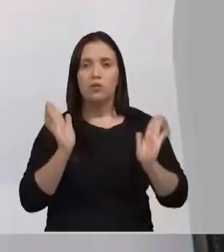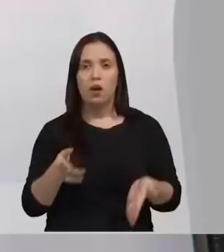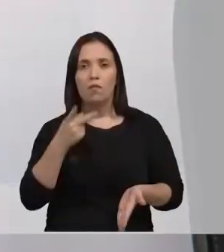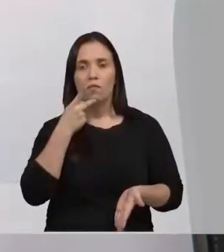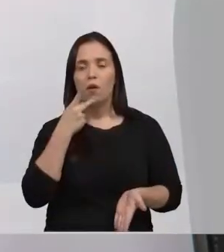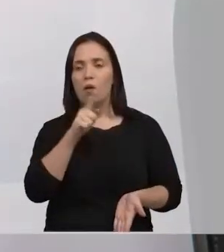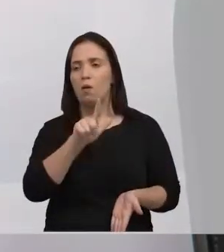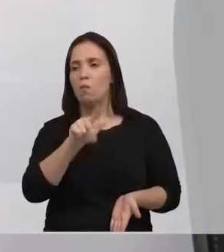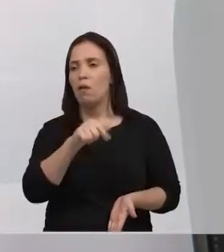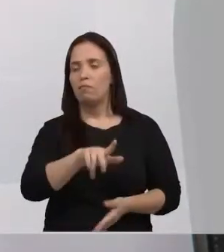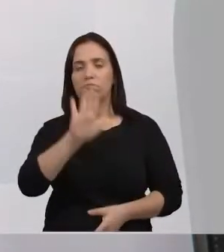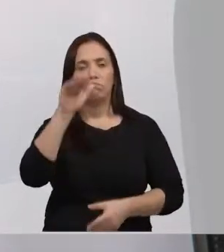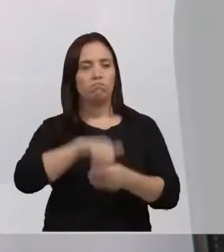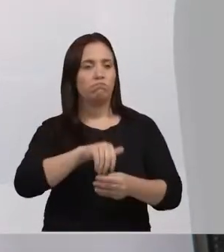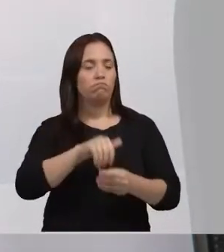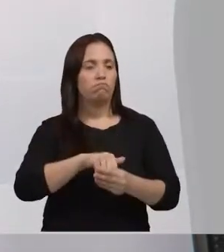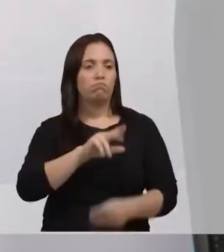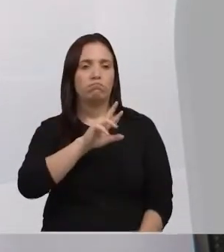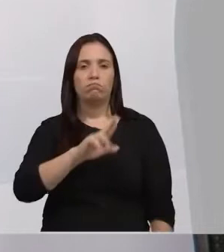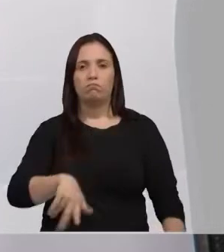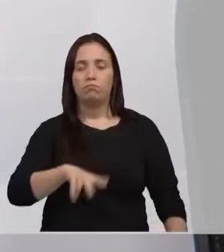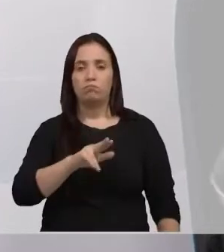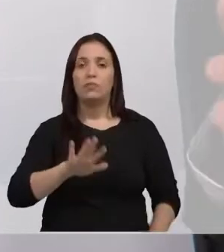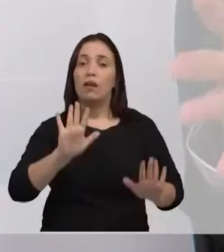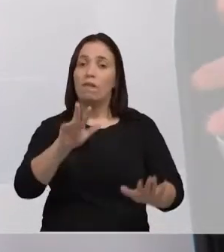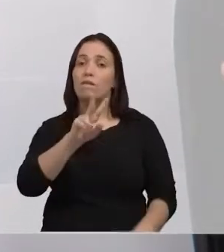de alguns analistas políticos que ele vai se